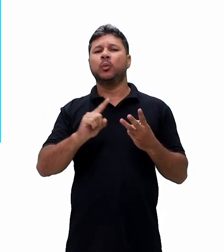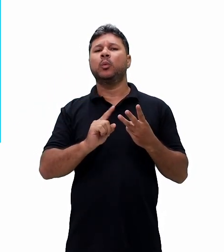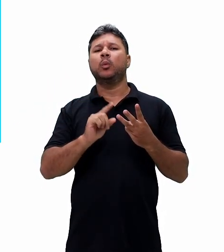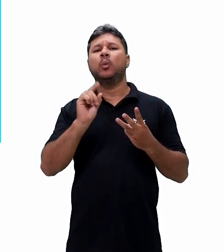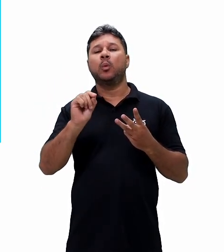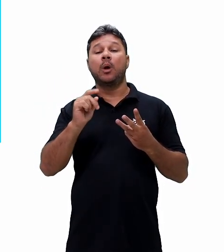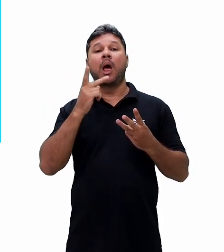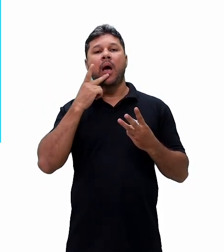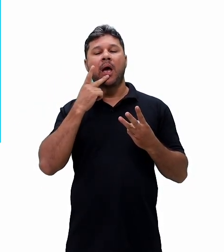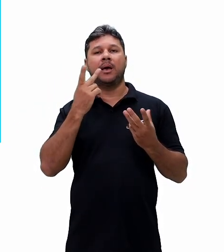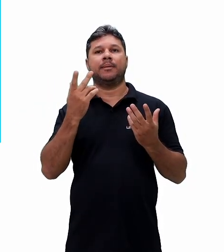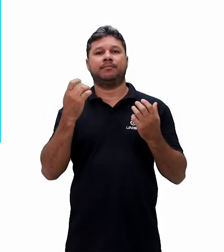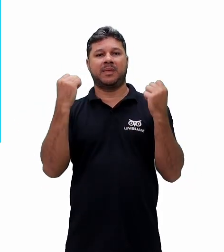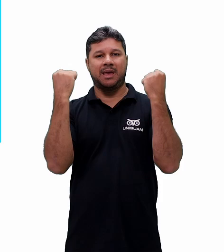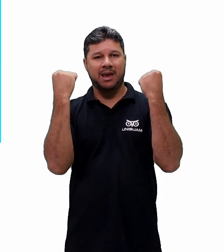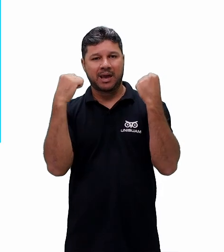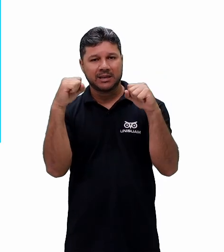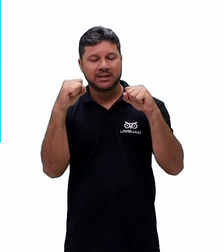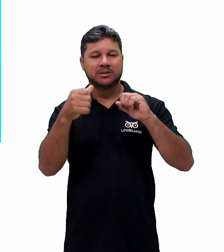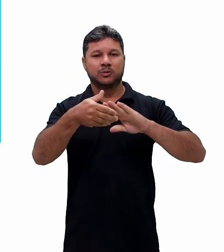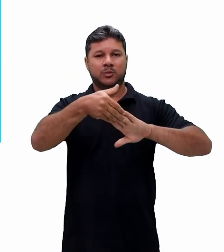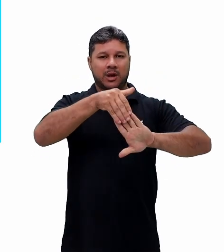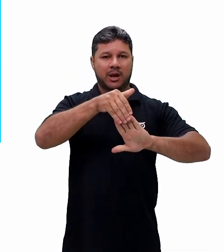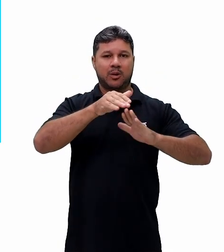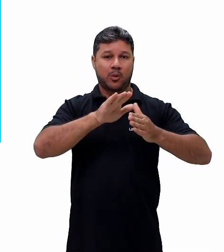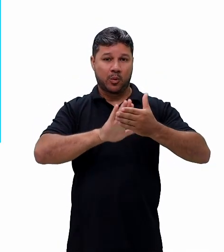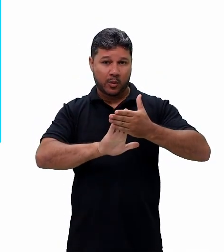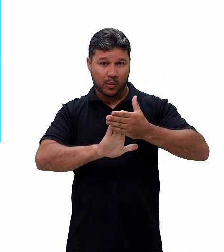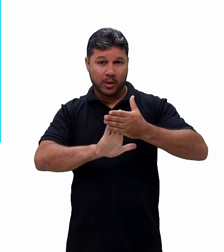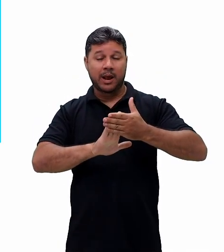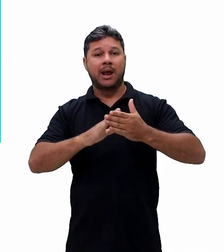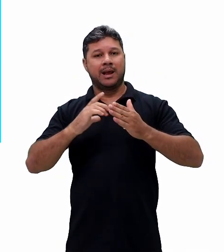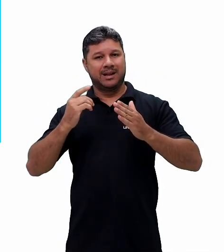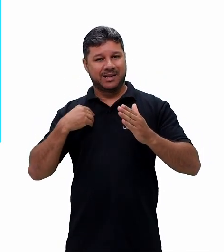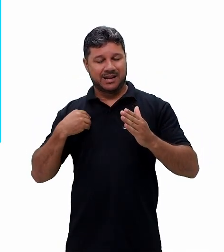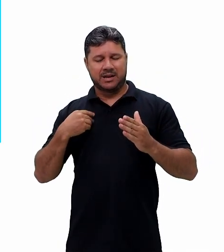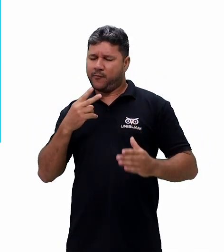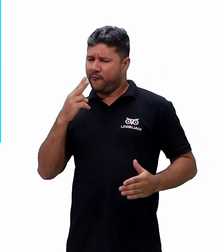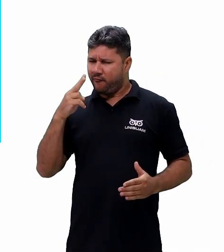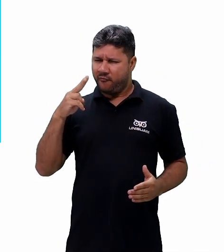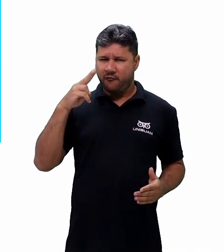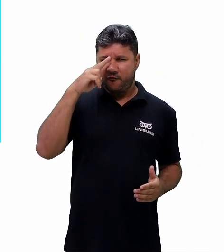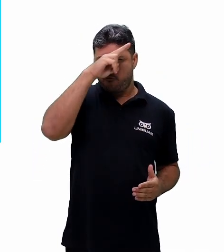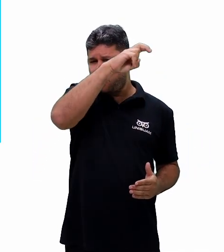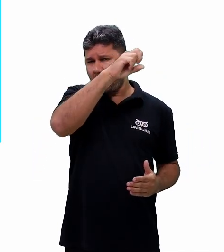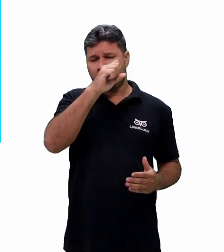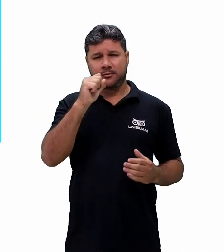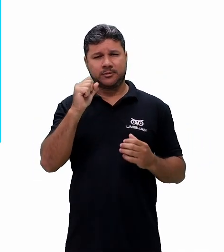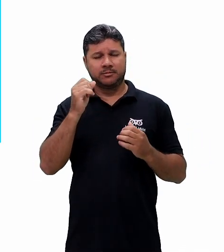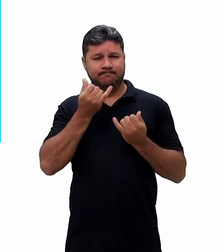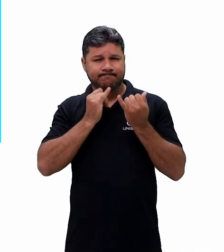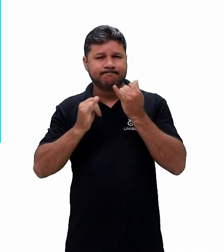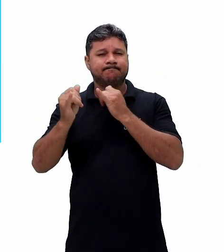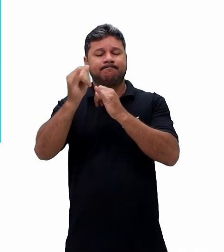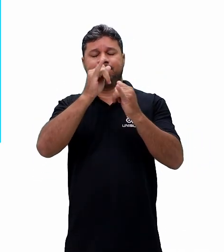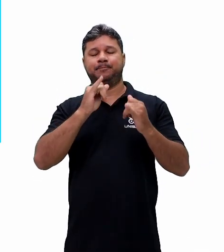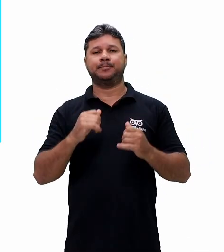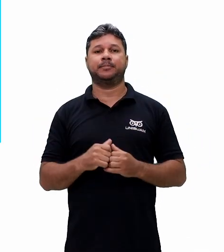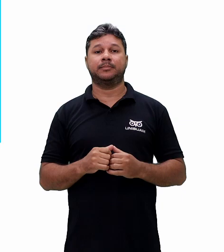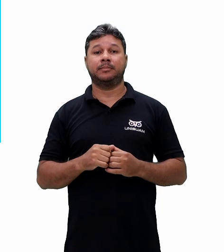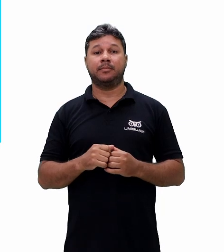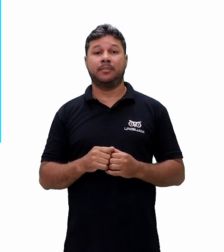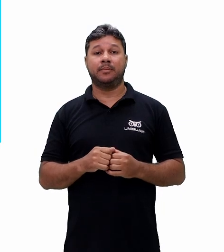é do que um exercício de alongamento realizado em alta intensidade.